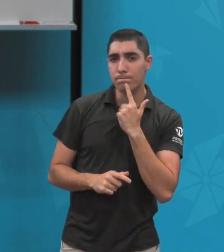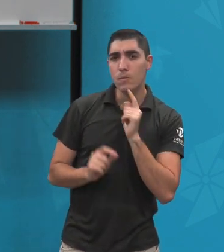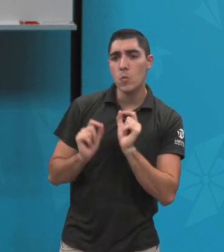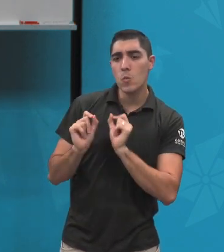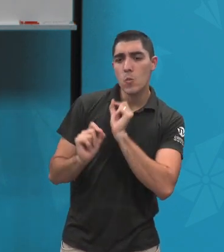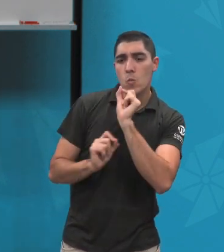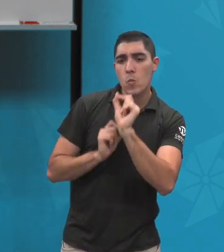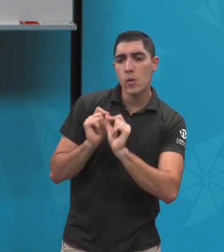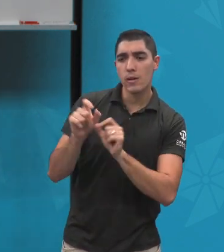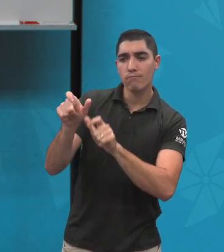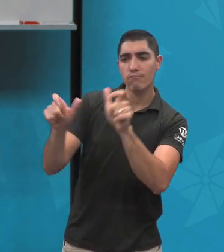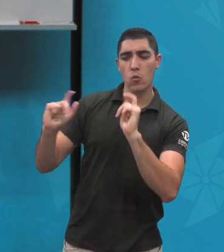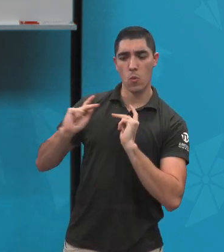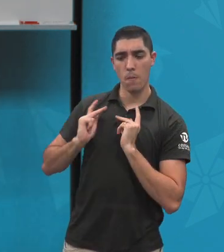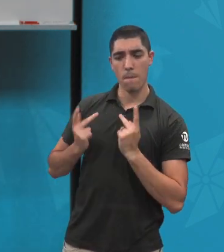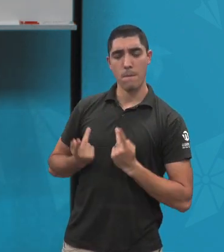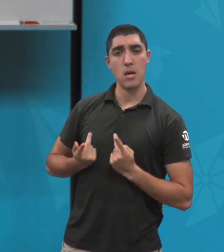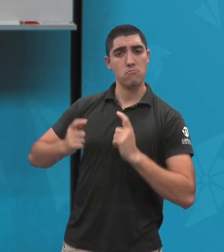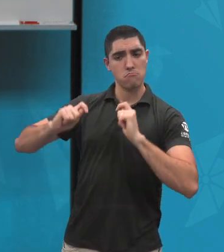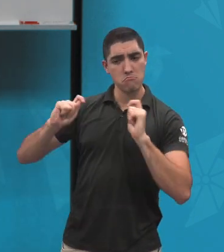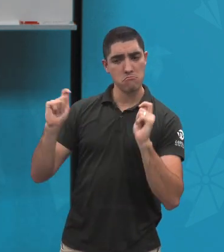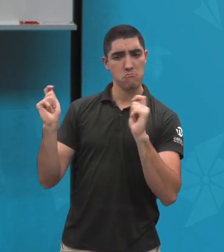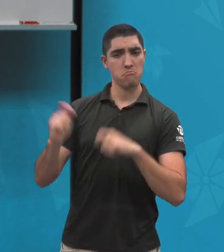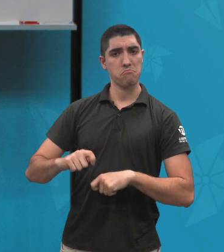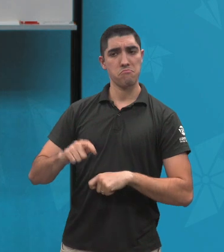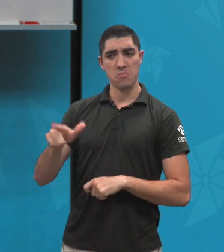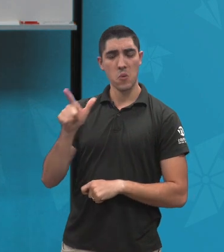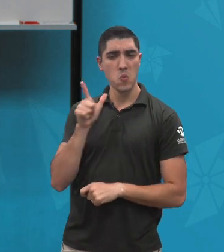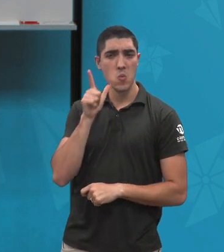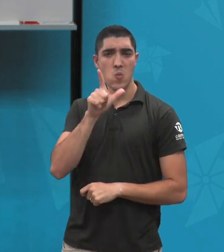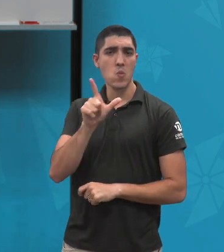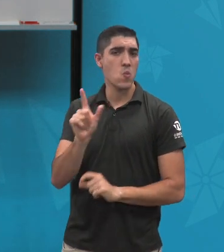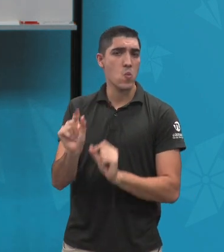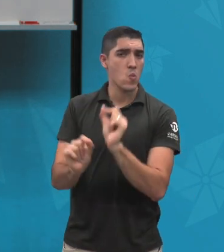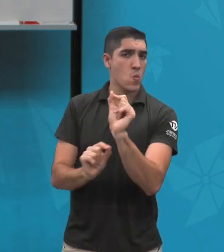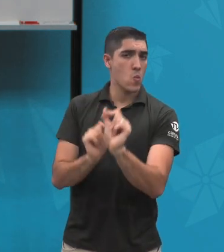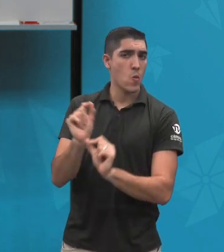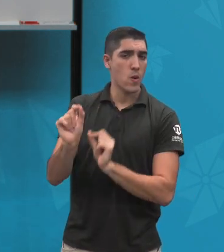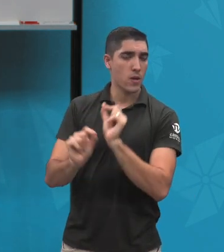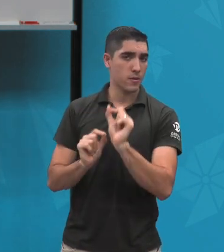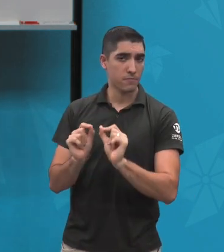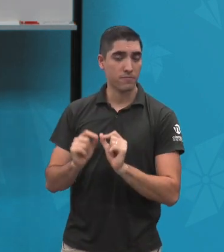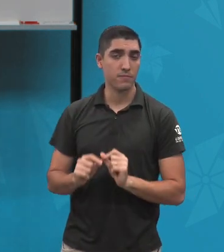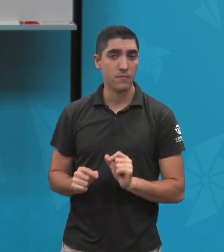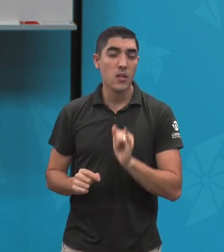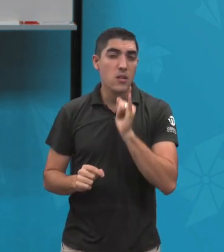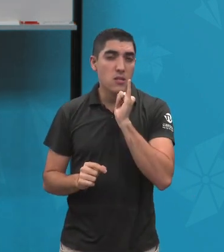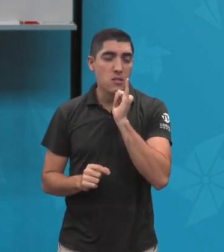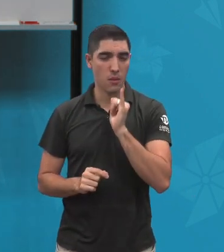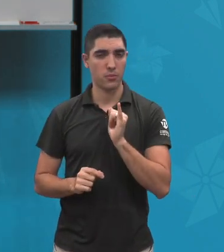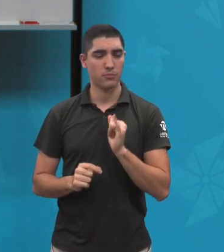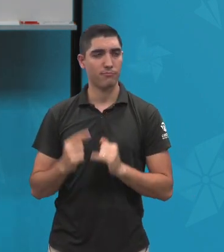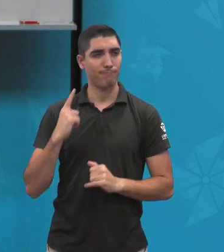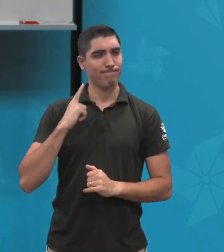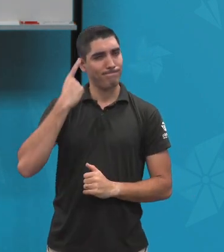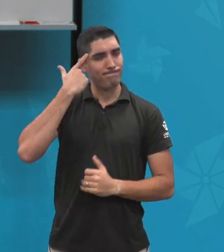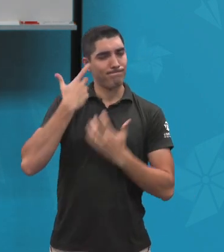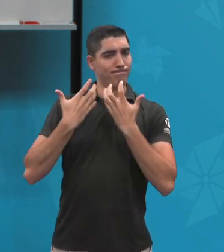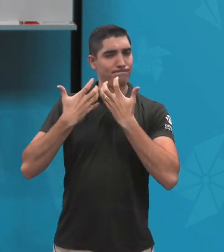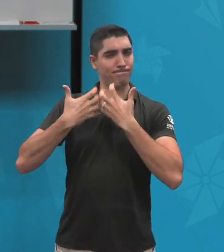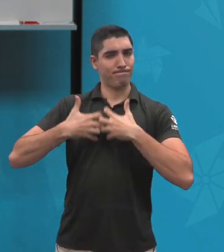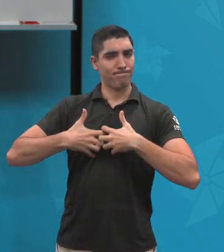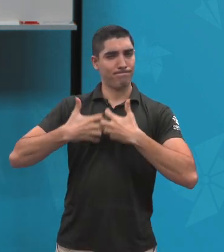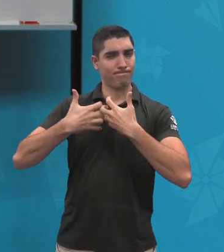as potencialidades humanas, como se eles quisessem responder a seguinte